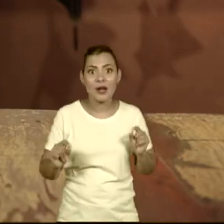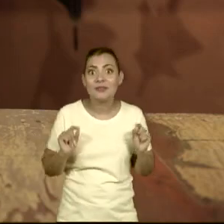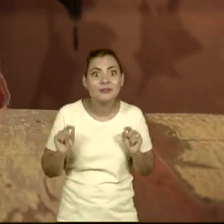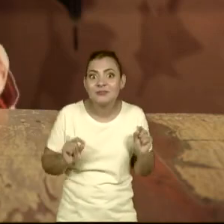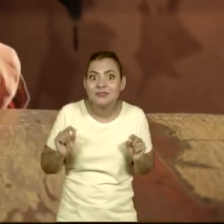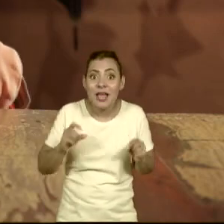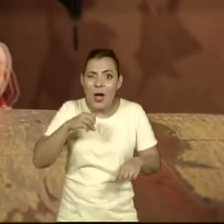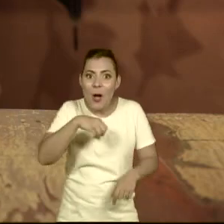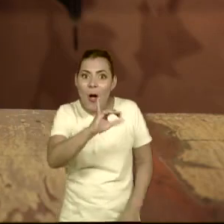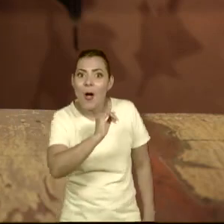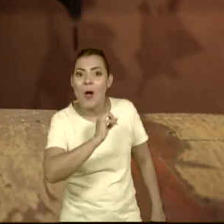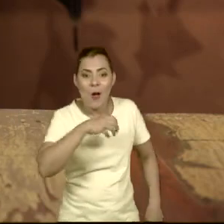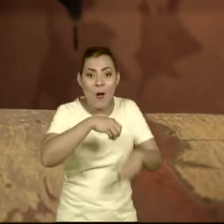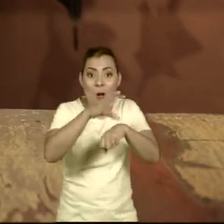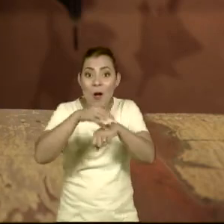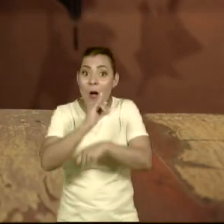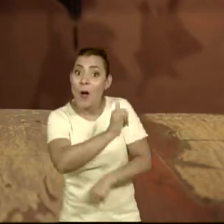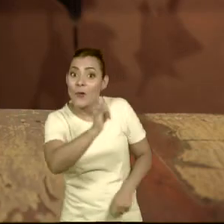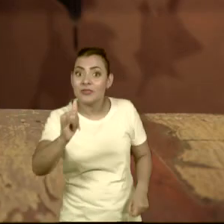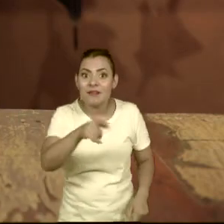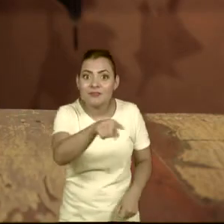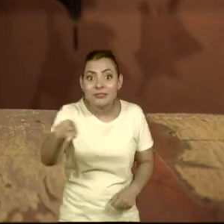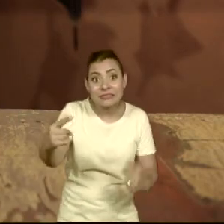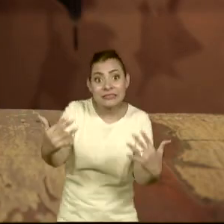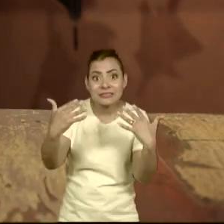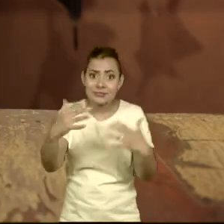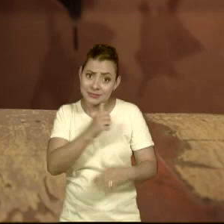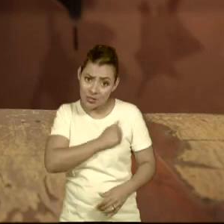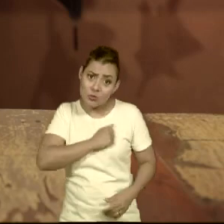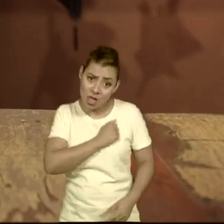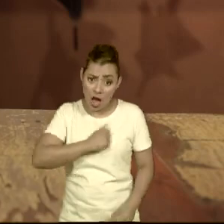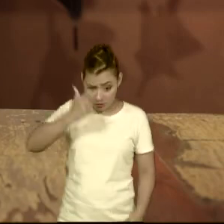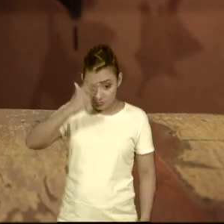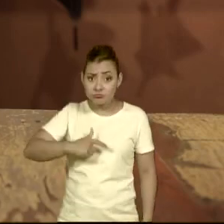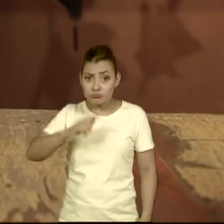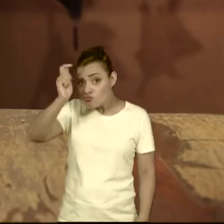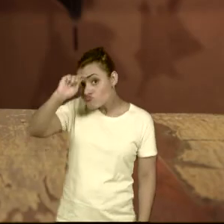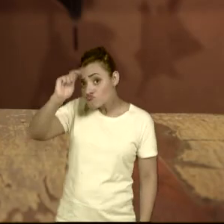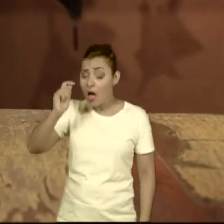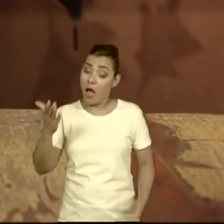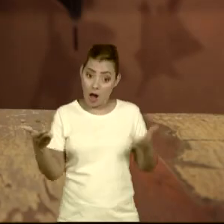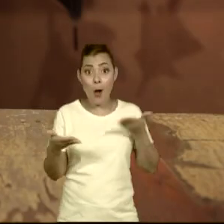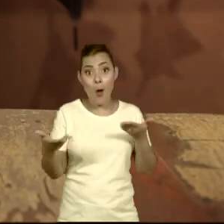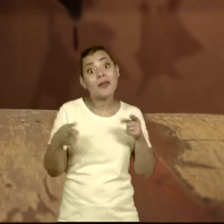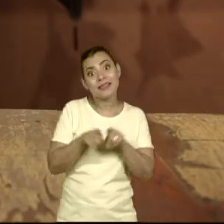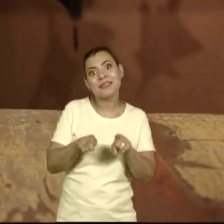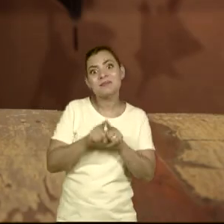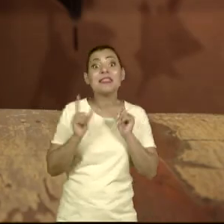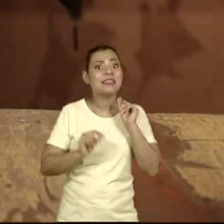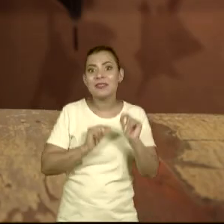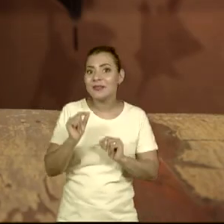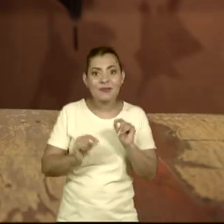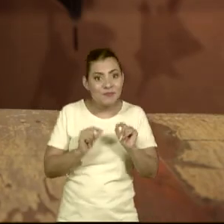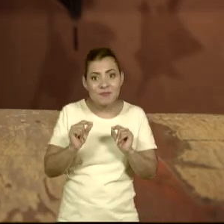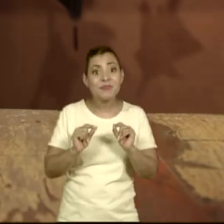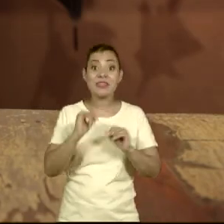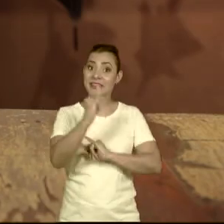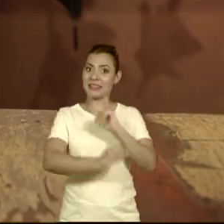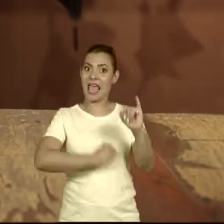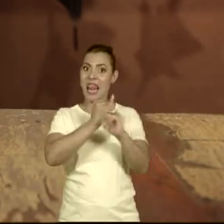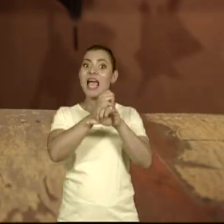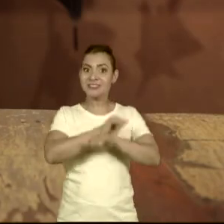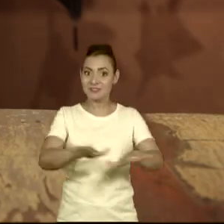para contar para todo mundo que está com saudade de mim que agora eu também estou na internet.